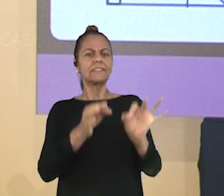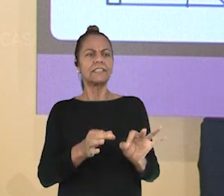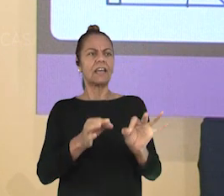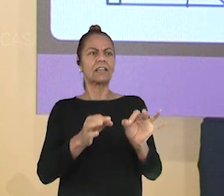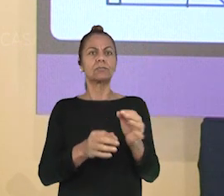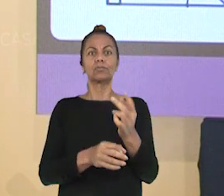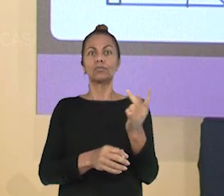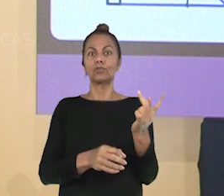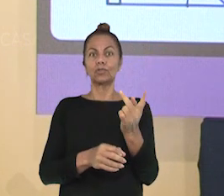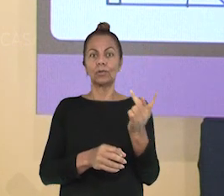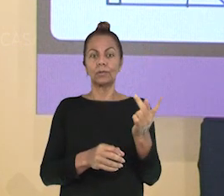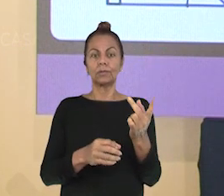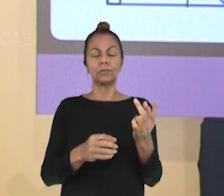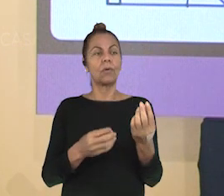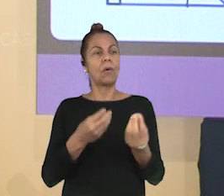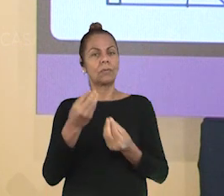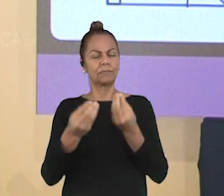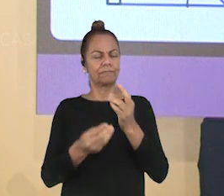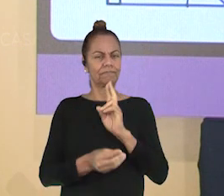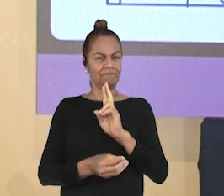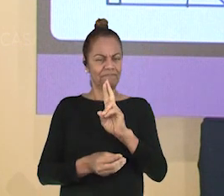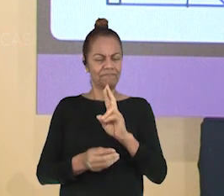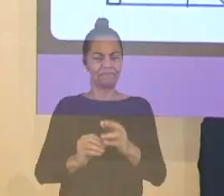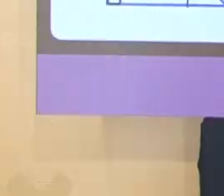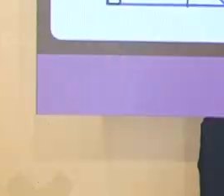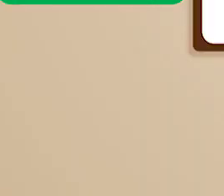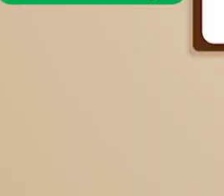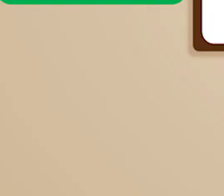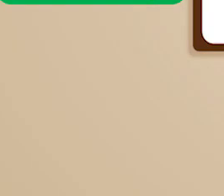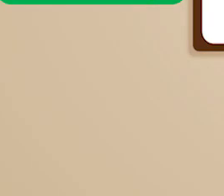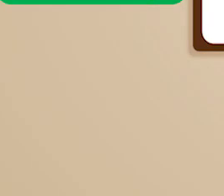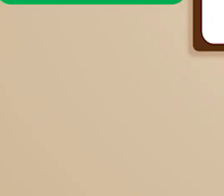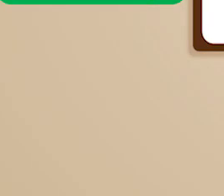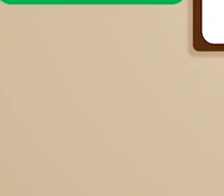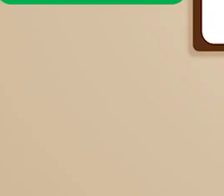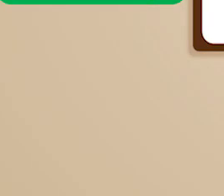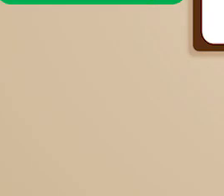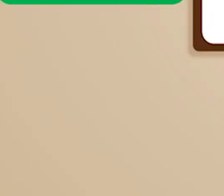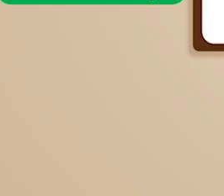Quais as classificações corretas para os 2 triângulos?